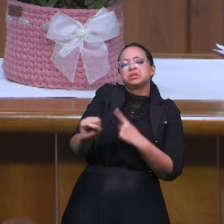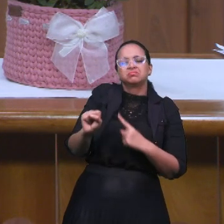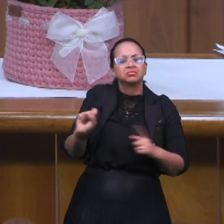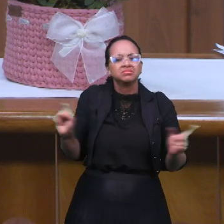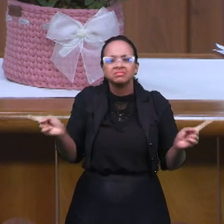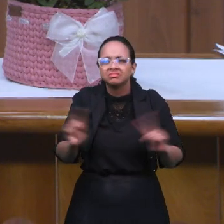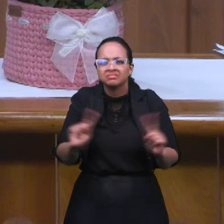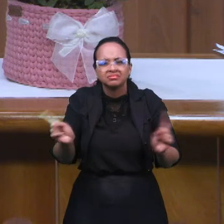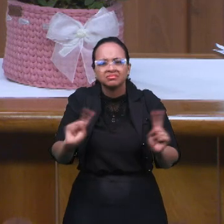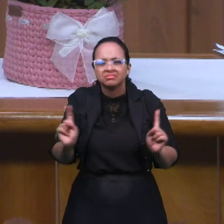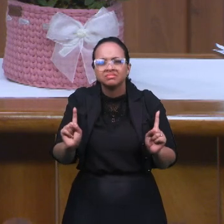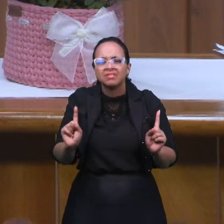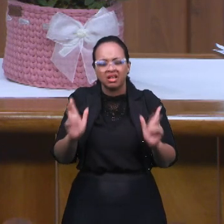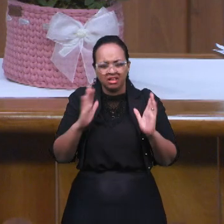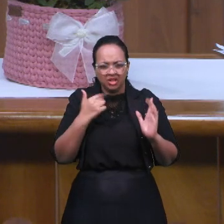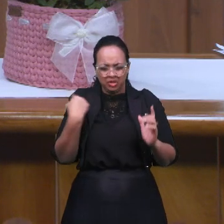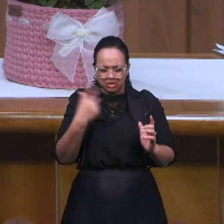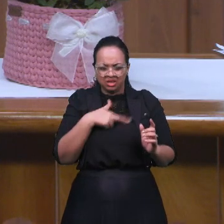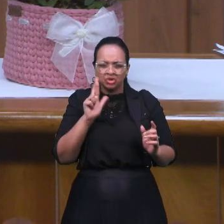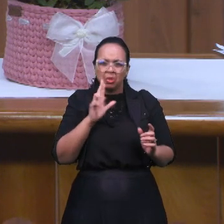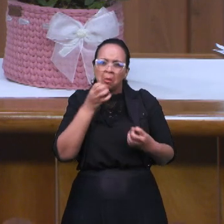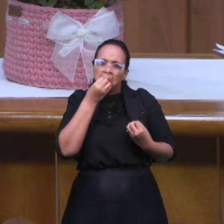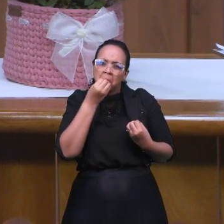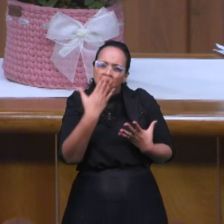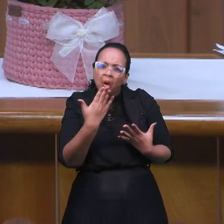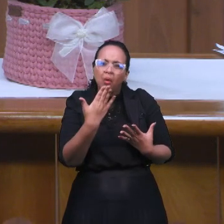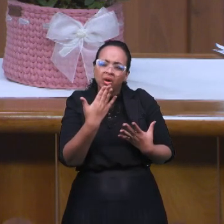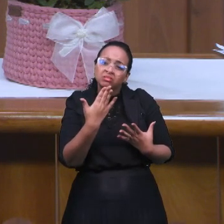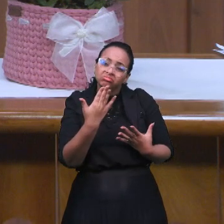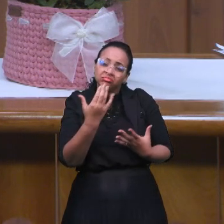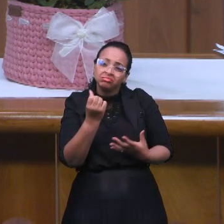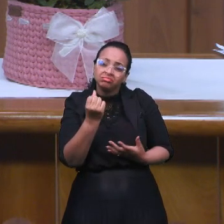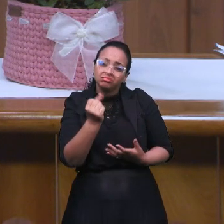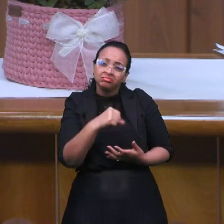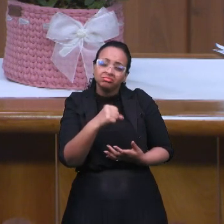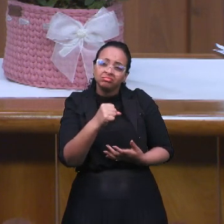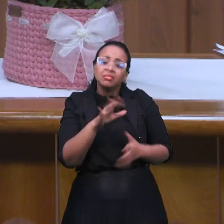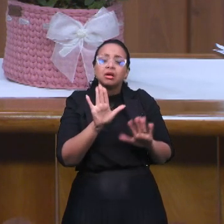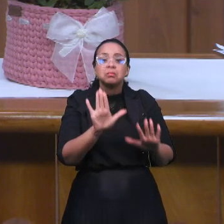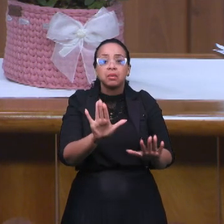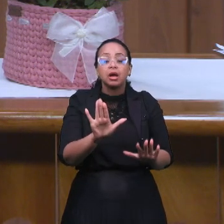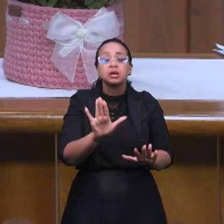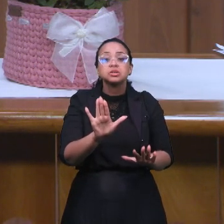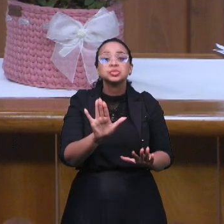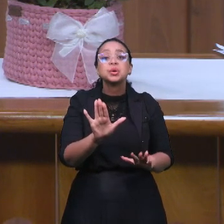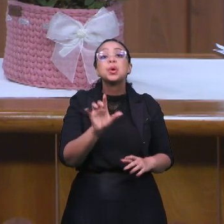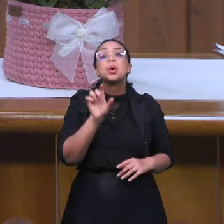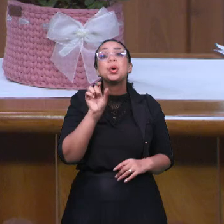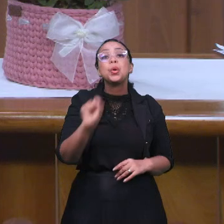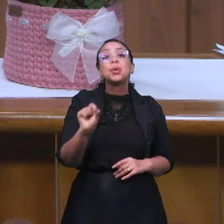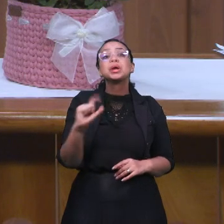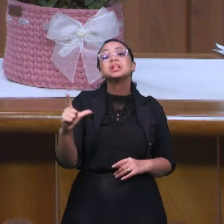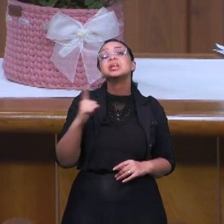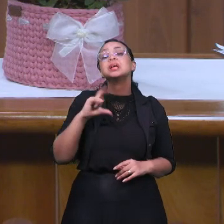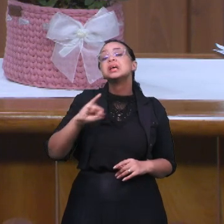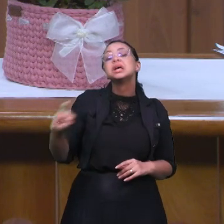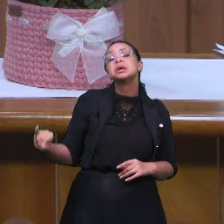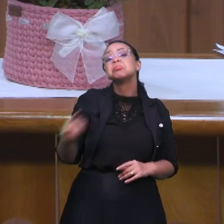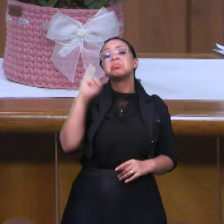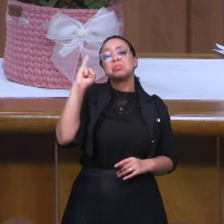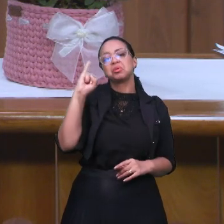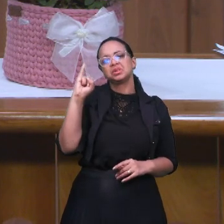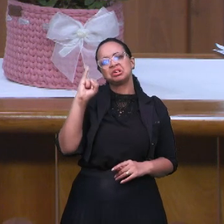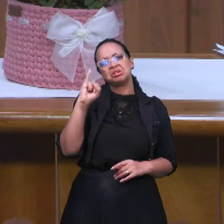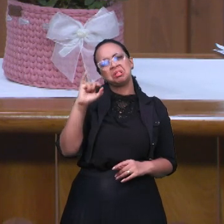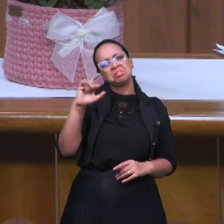nossa religião, ela é boa, de fato é boa. Mas o que importa em tudo isso não é a religião ser